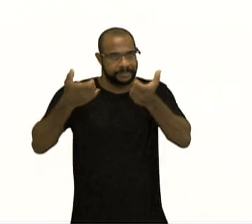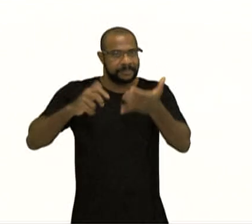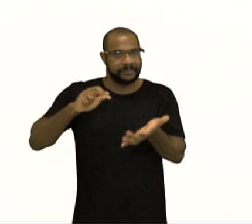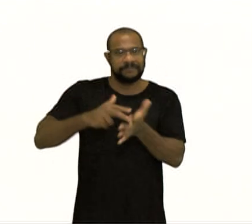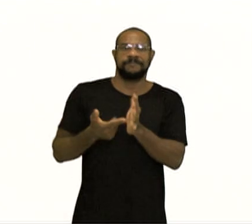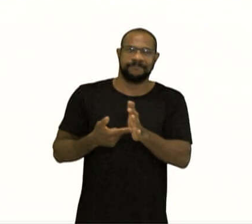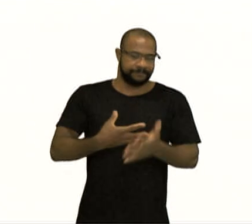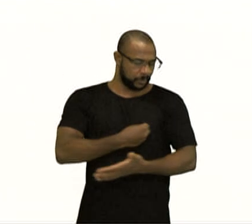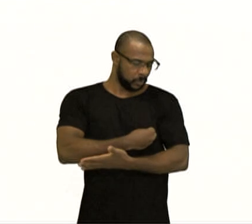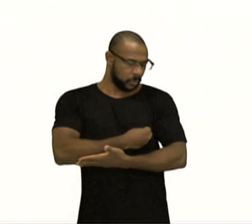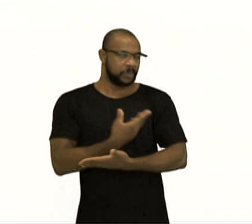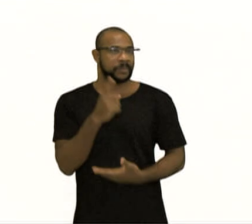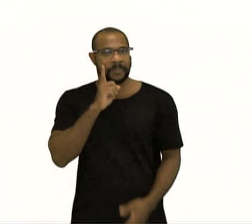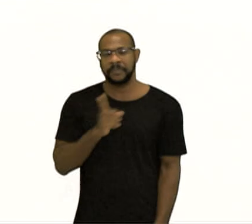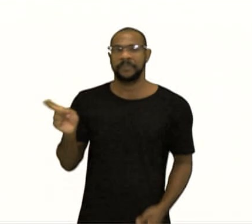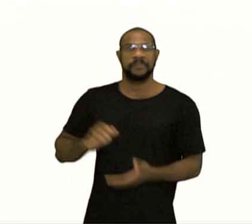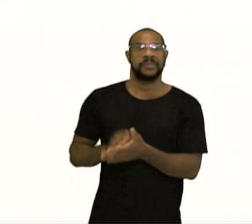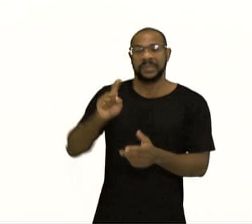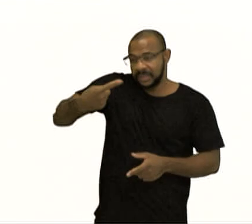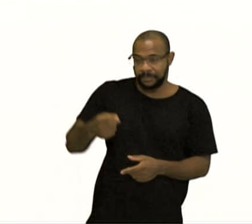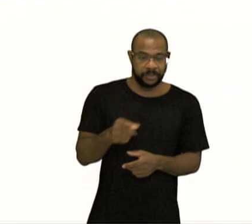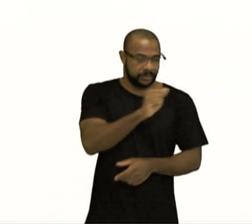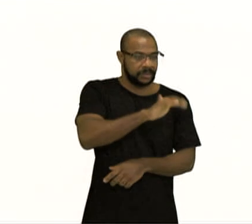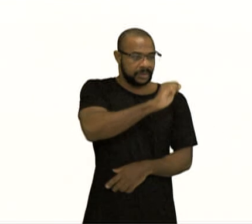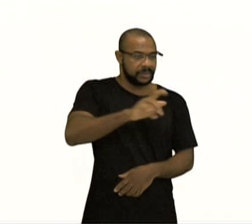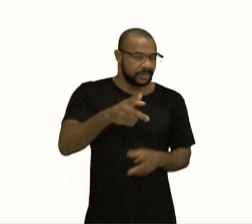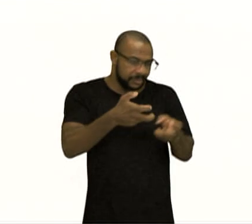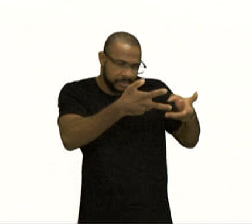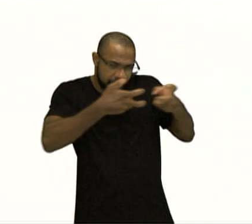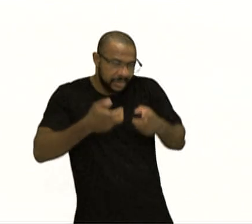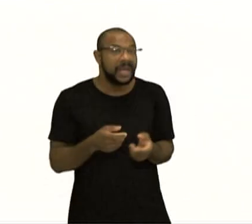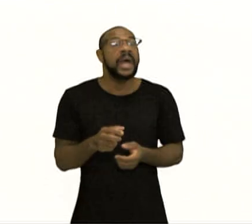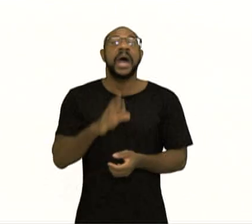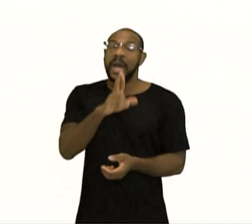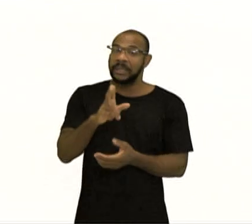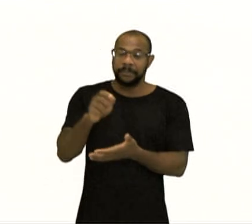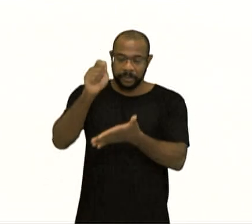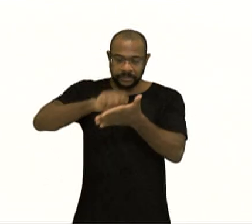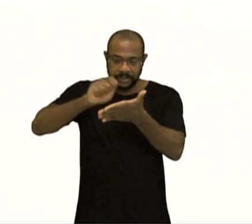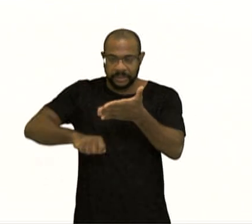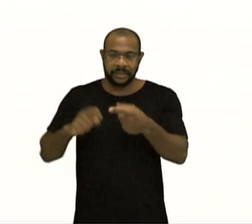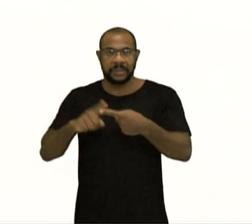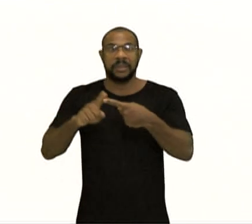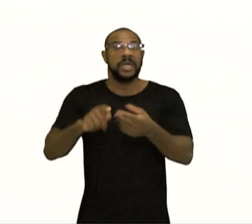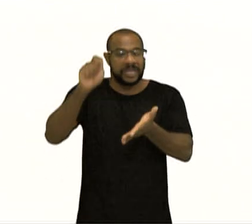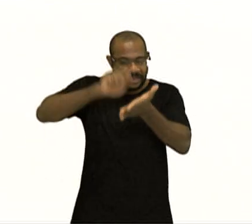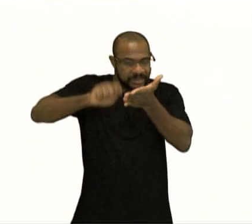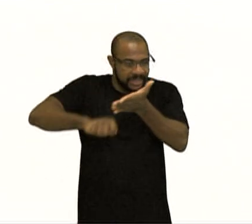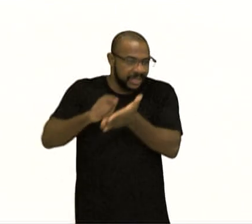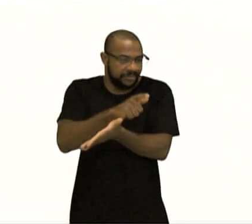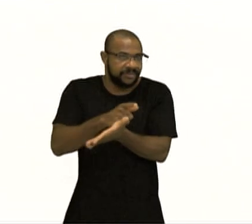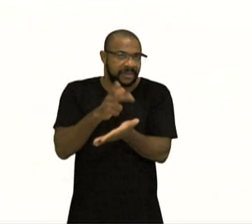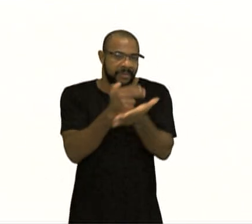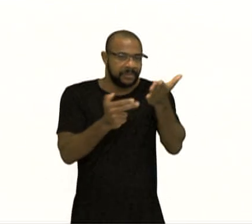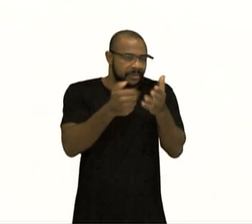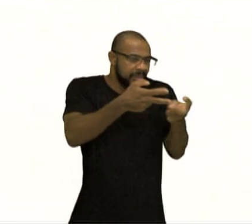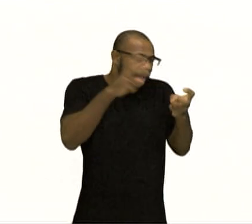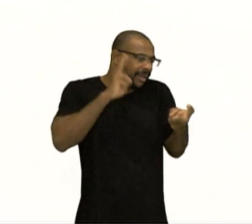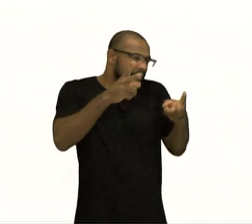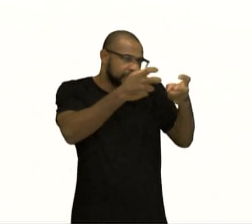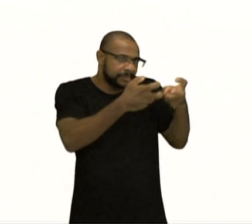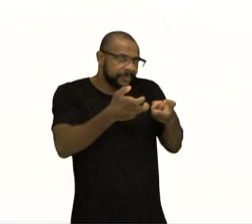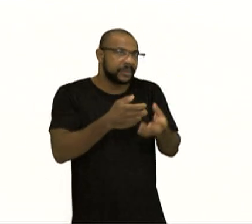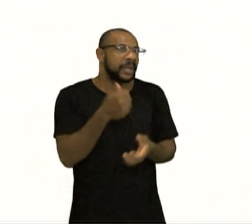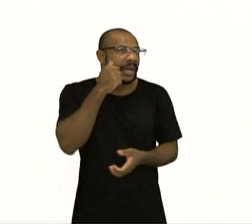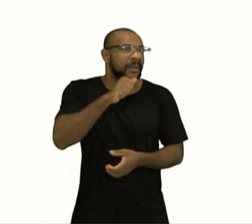amamentavam. Então eu tenho aqui, após analisar as imagens, responda as seguintes questões. Descreva a cena da pintura da mãe preta, essa